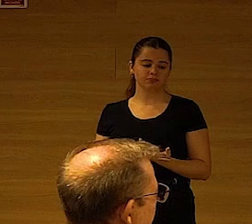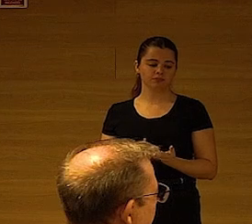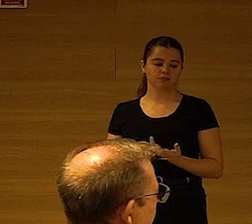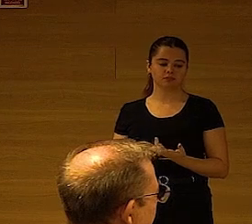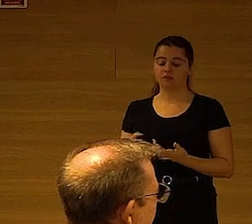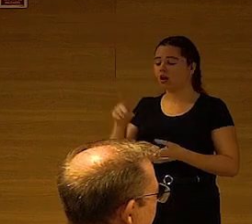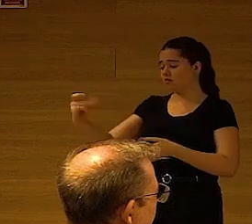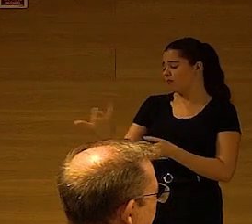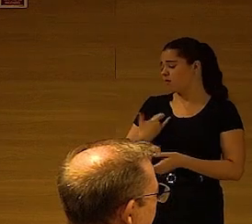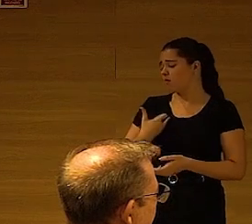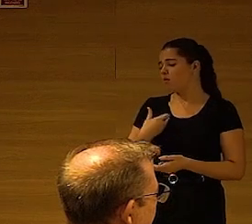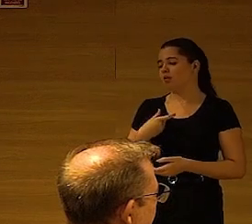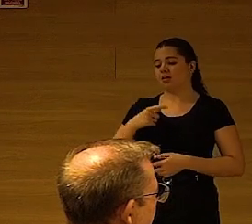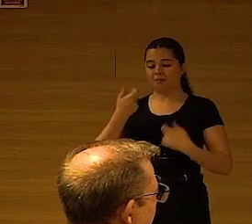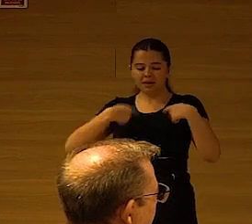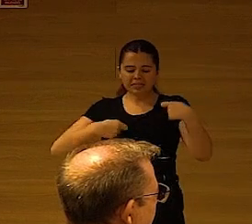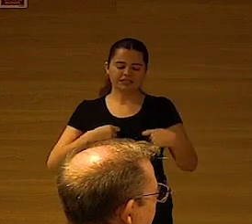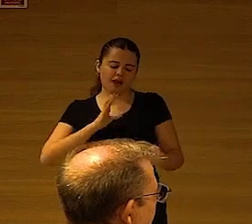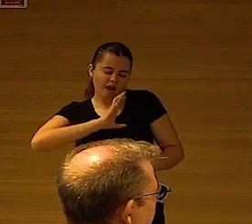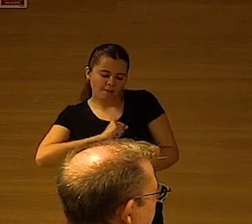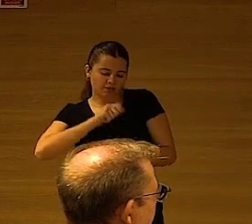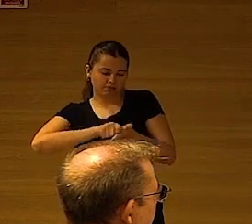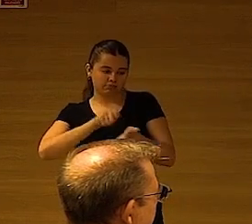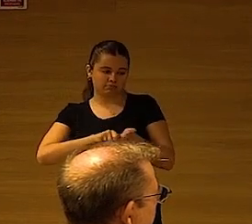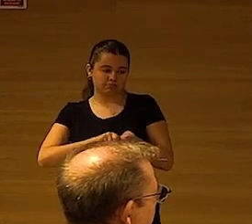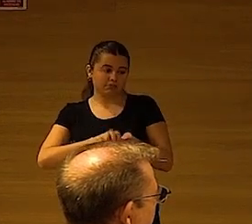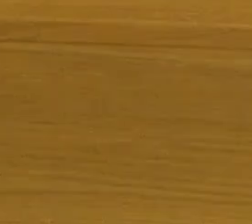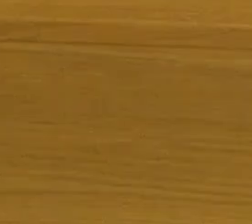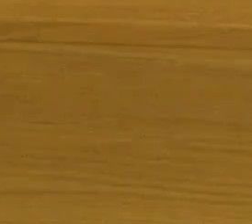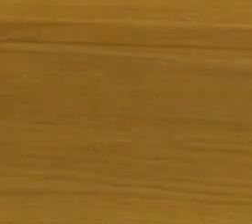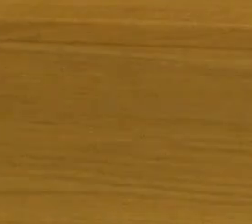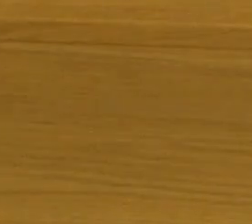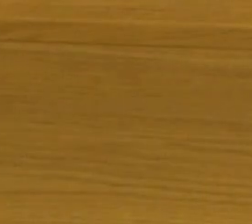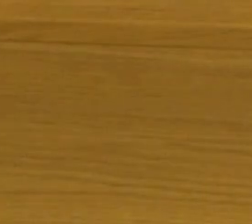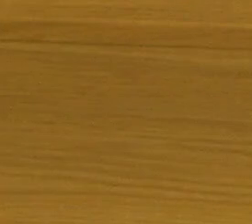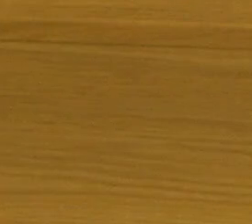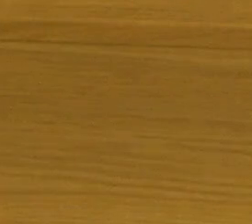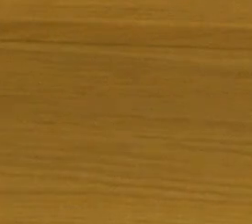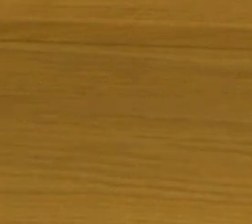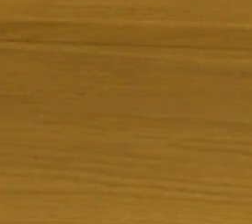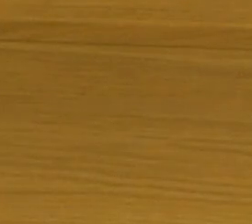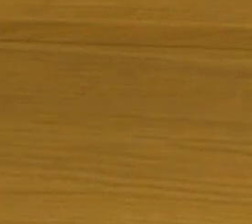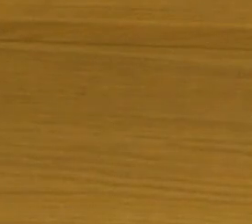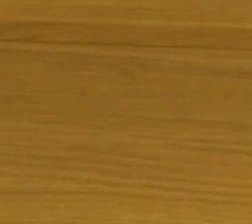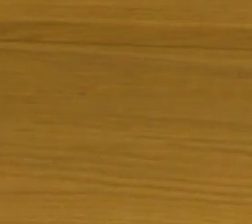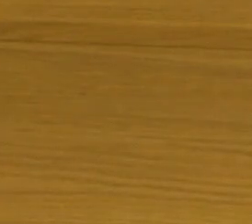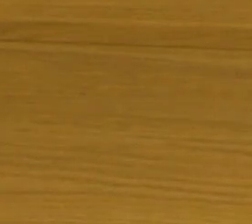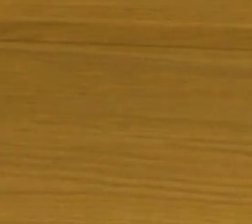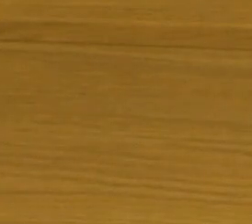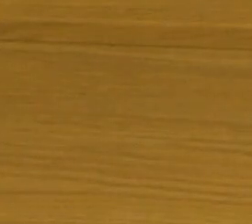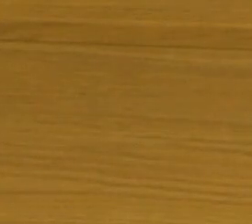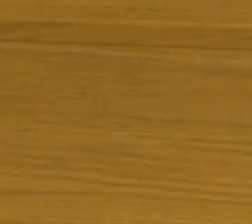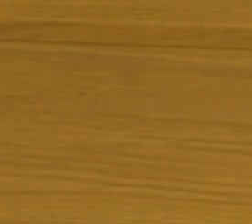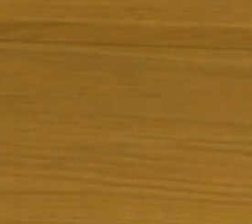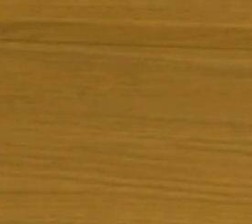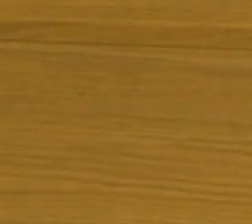requentada. O que se faz é com paixão. Então, se a gente não fizer com paixão, não tem por que fazer agora. Se o outro fizer por nós, mesmo que não